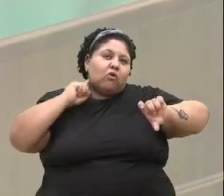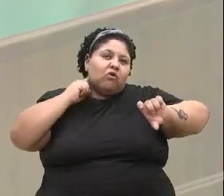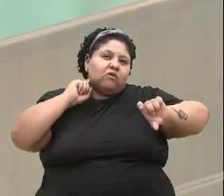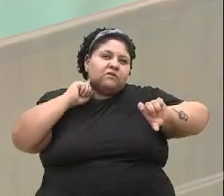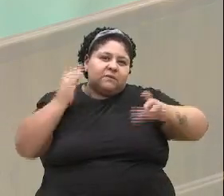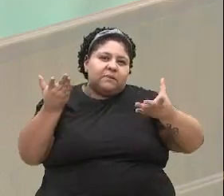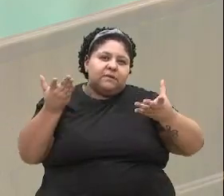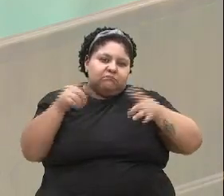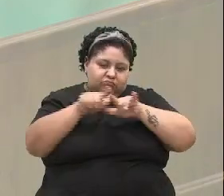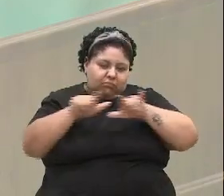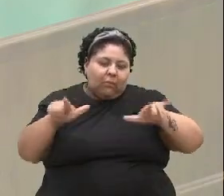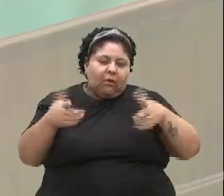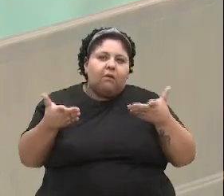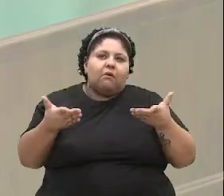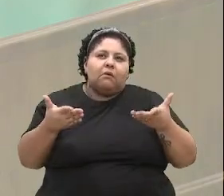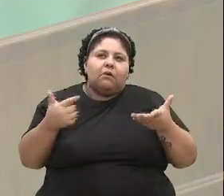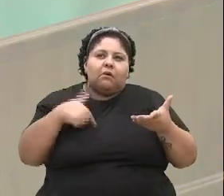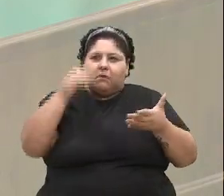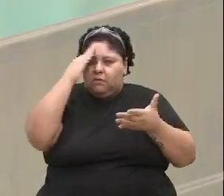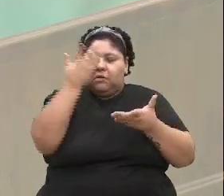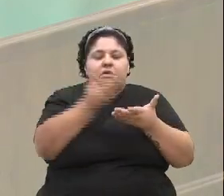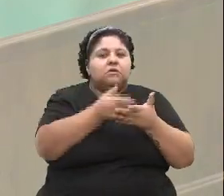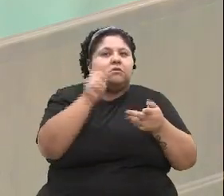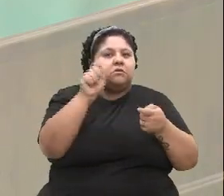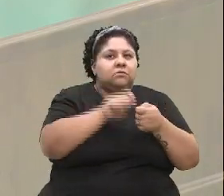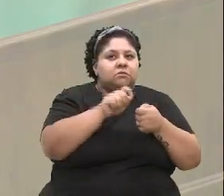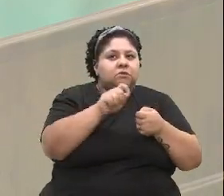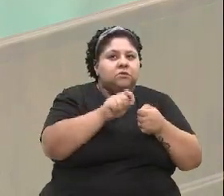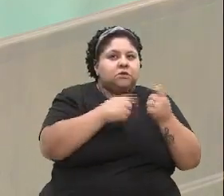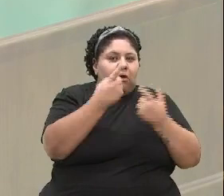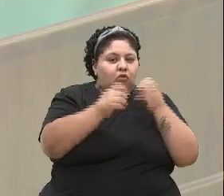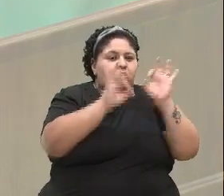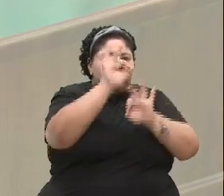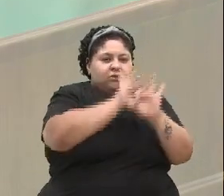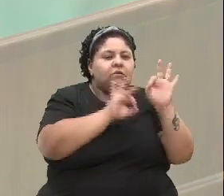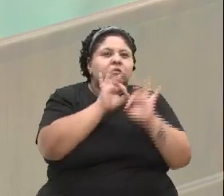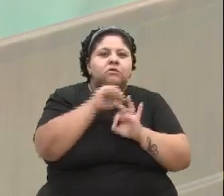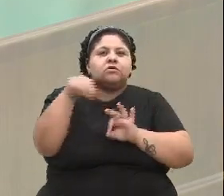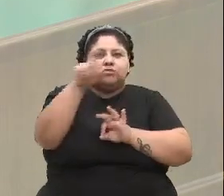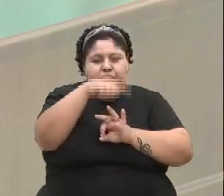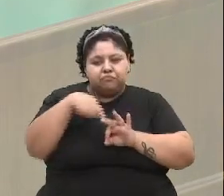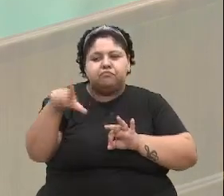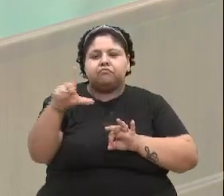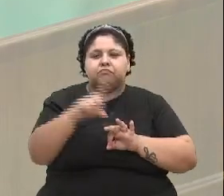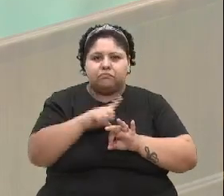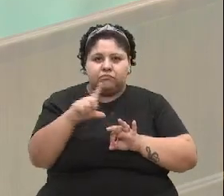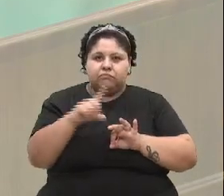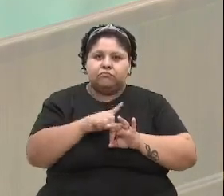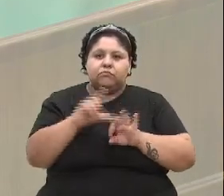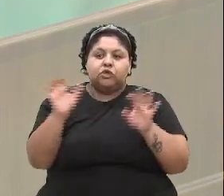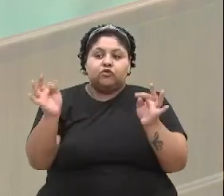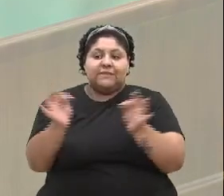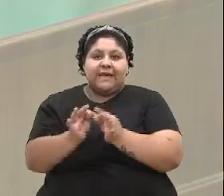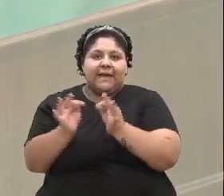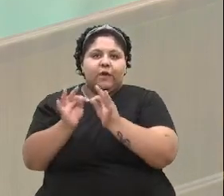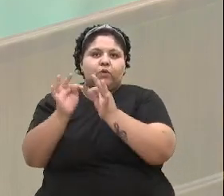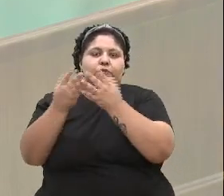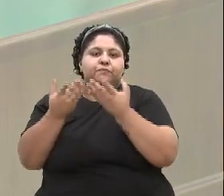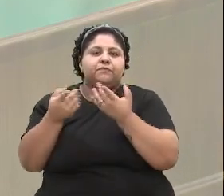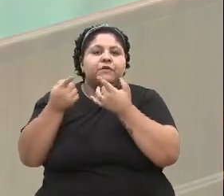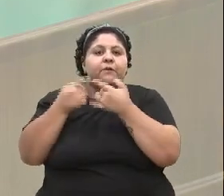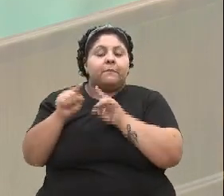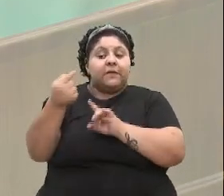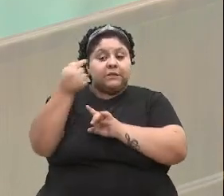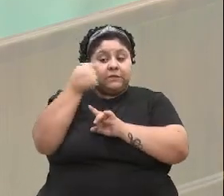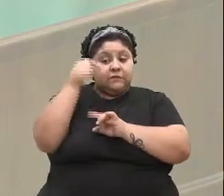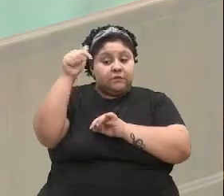certeza que se se tiver que fazer algumas adequações nós teremos os técnicos mas vejam